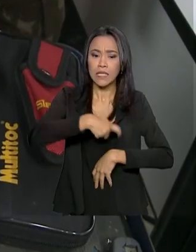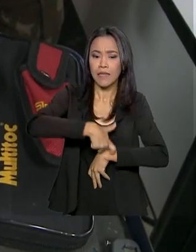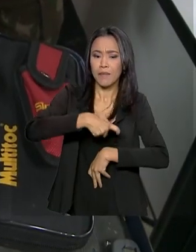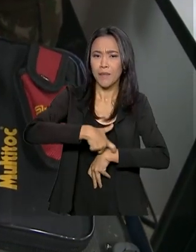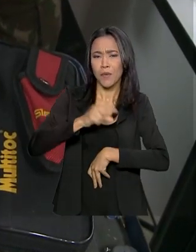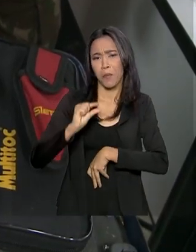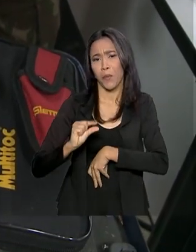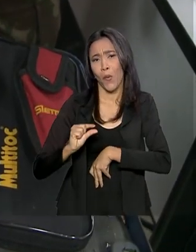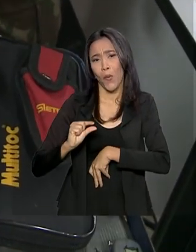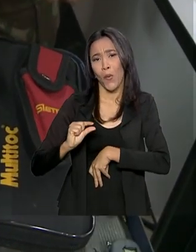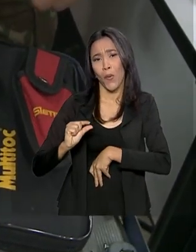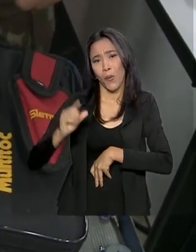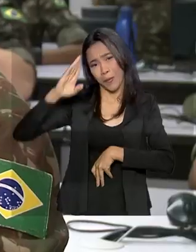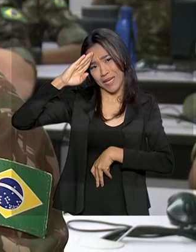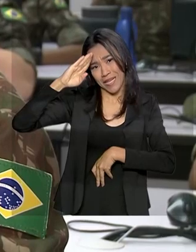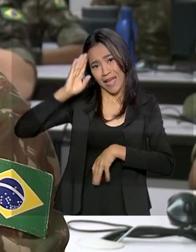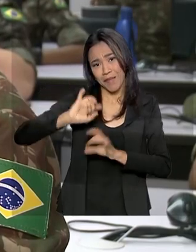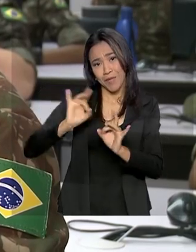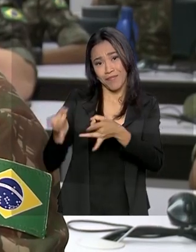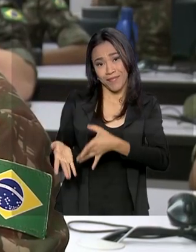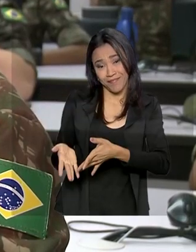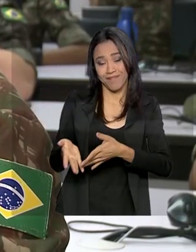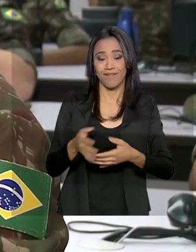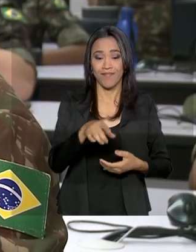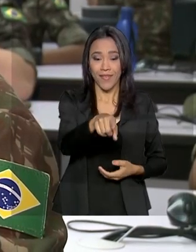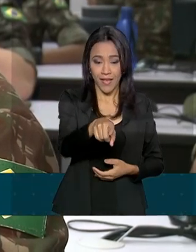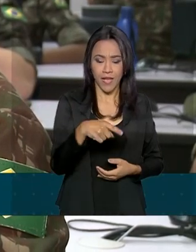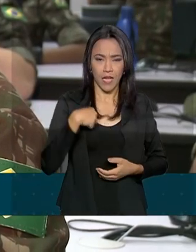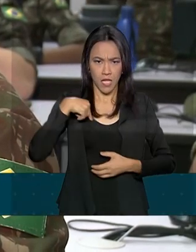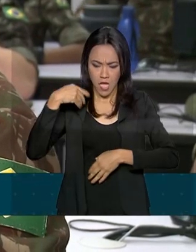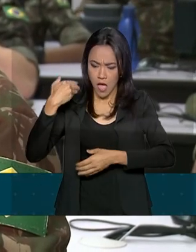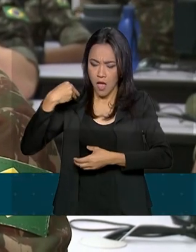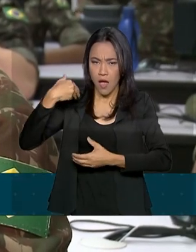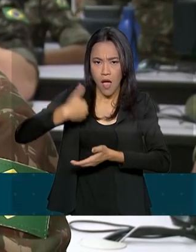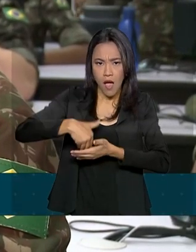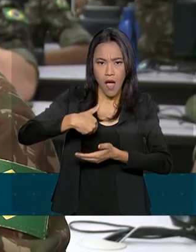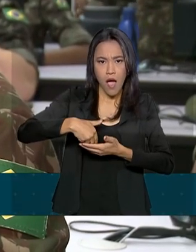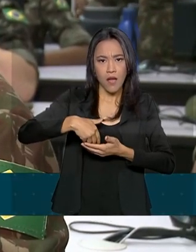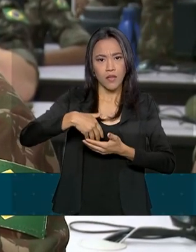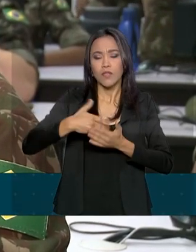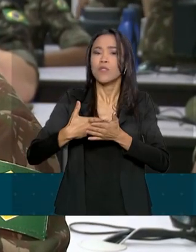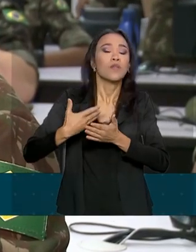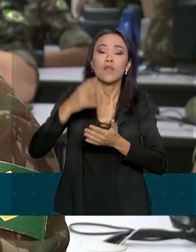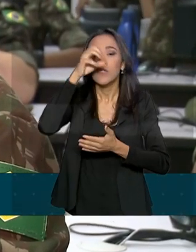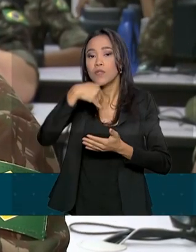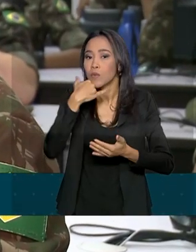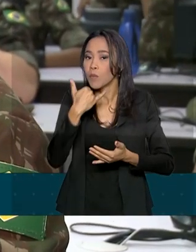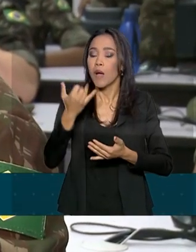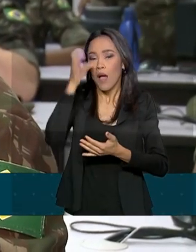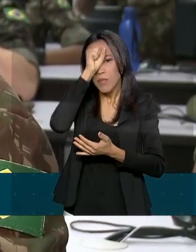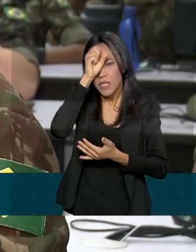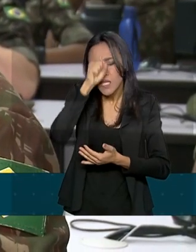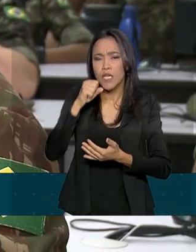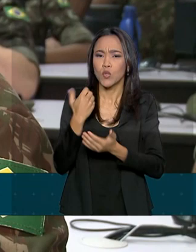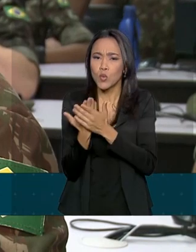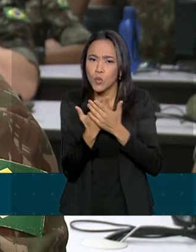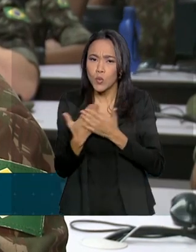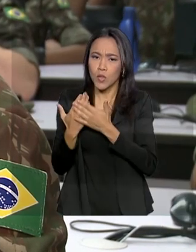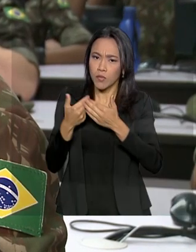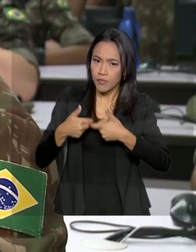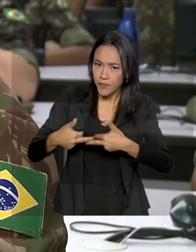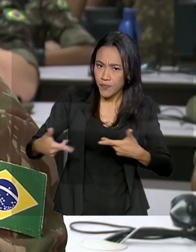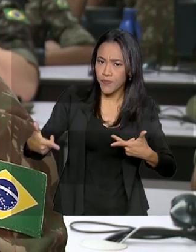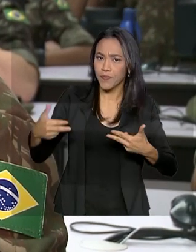que ainda resta como militar. Me capacita para dentro do Exército estar podendo atuar nessa área do curso que eu estou fazendo de